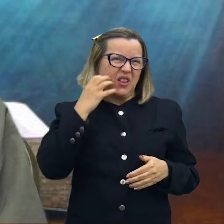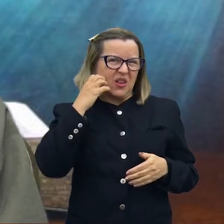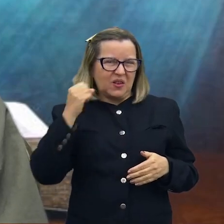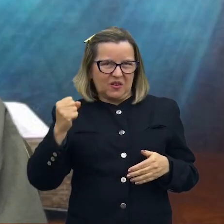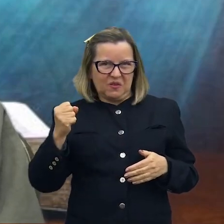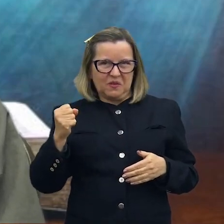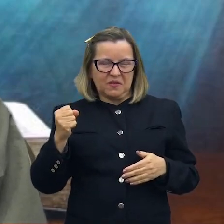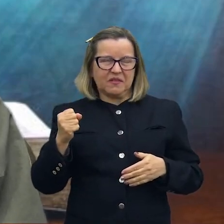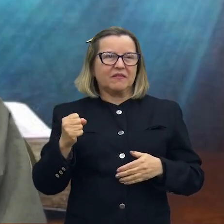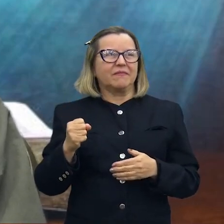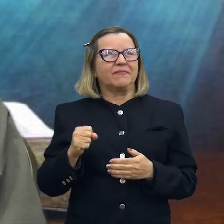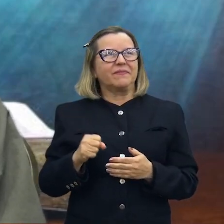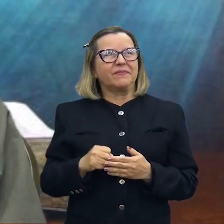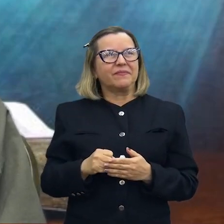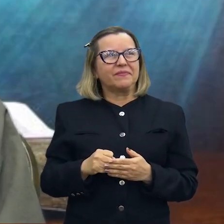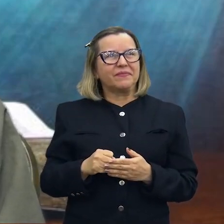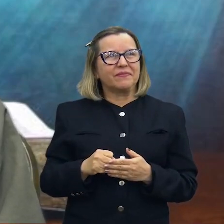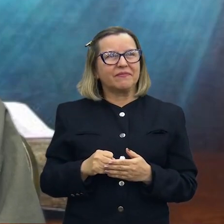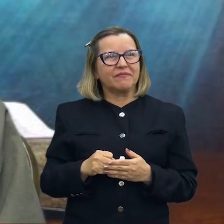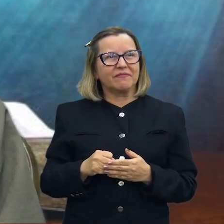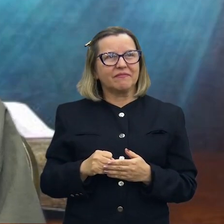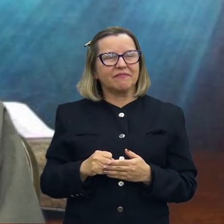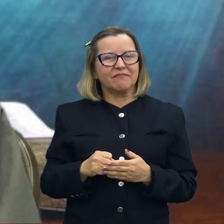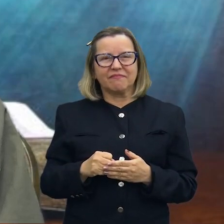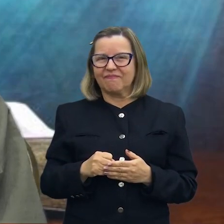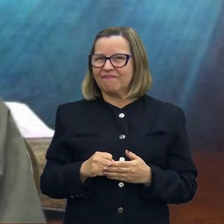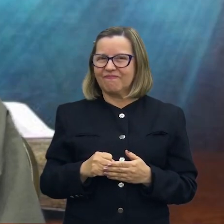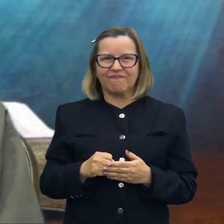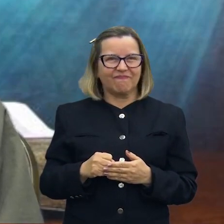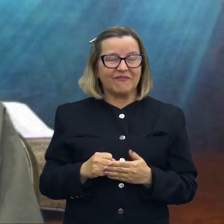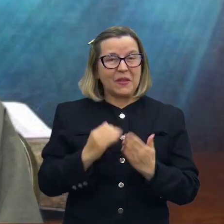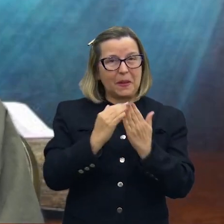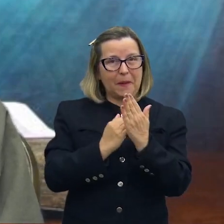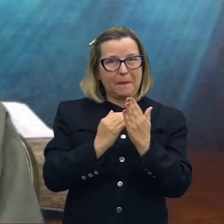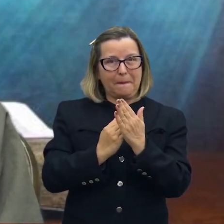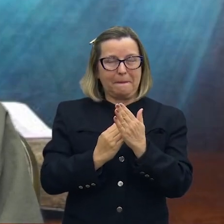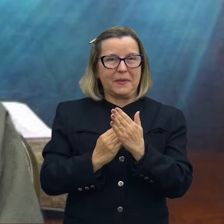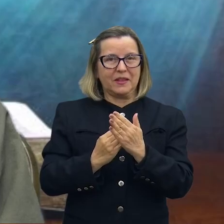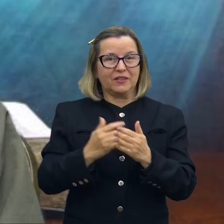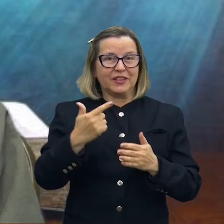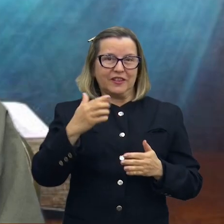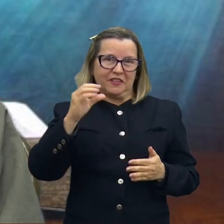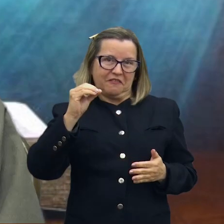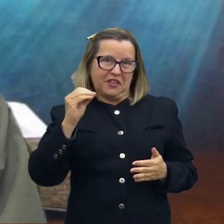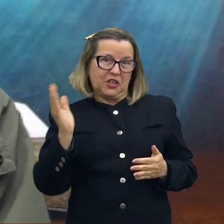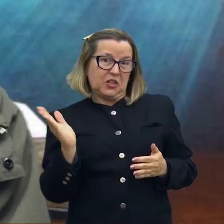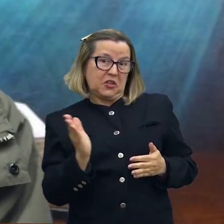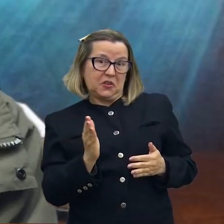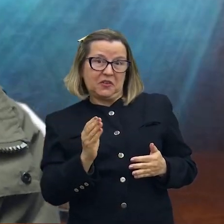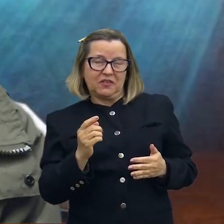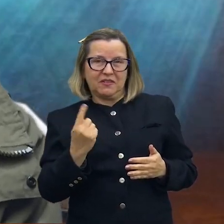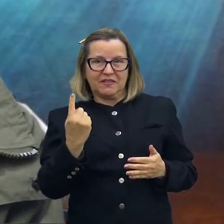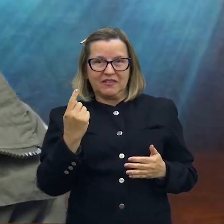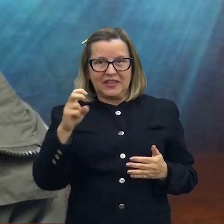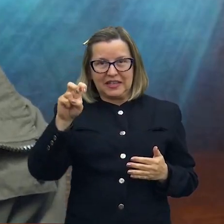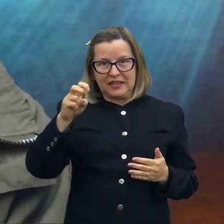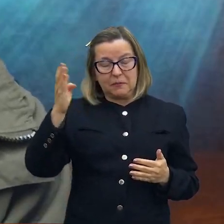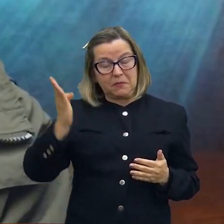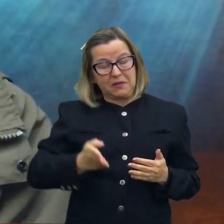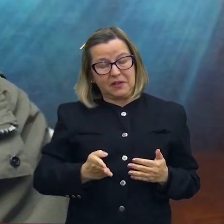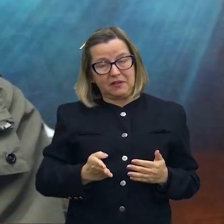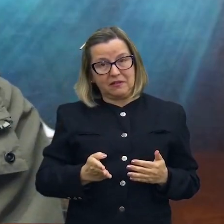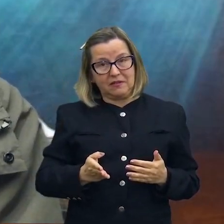o lucro da pessoa líquido. Não chega a 20%, 15%. Se fosse um